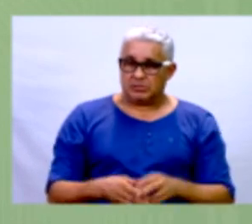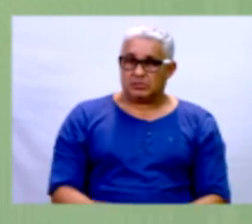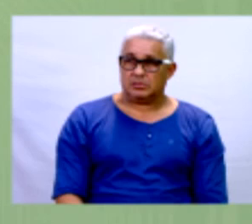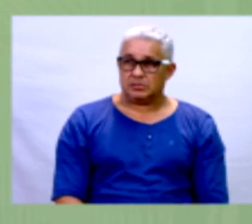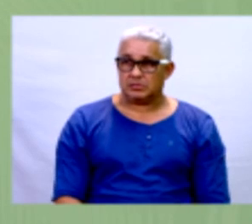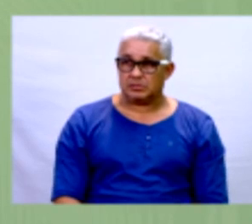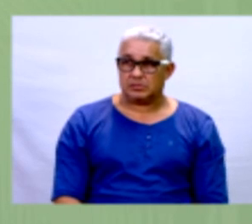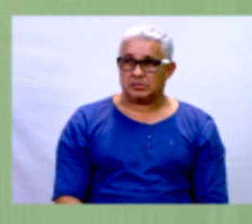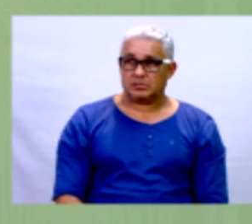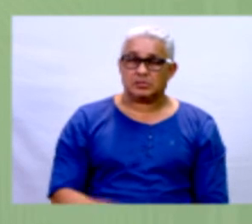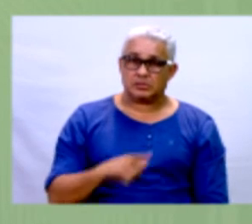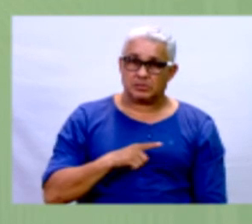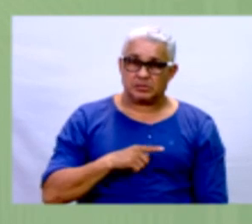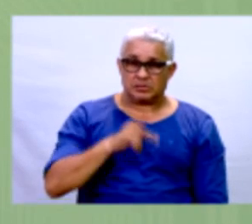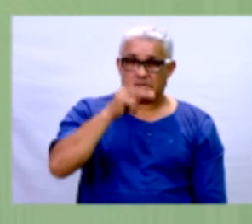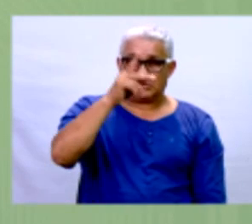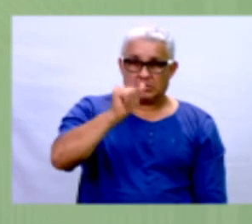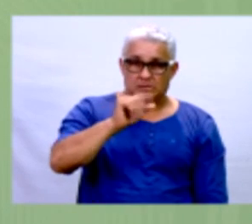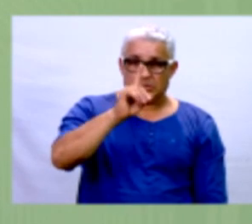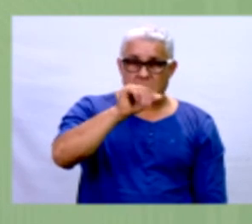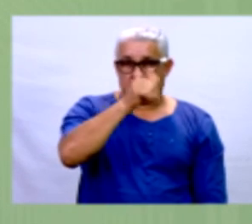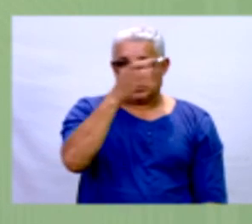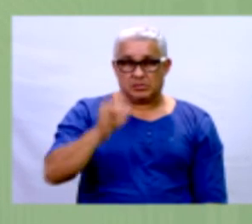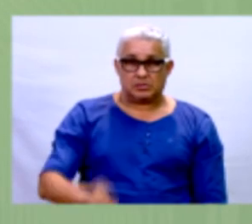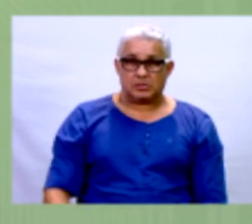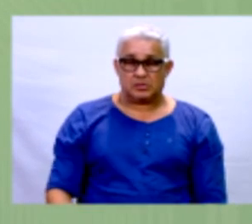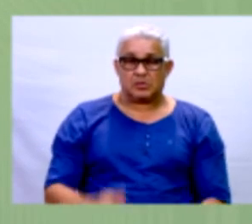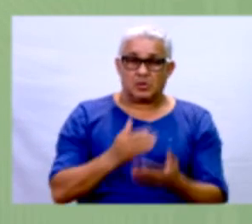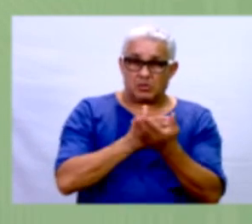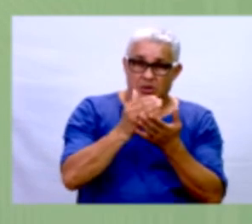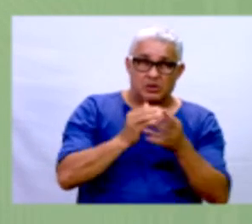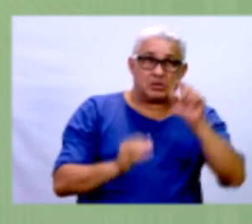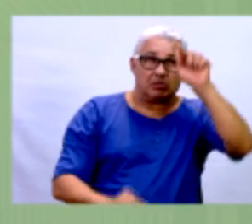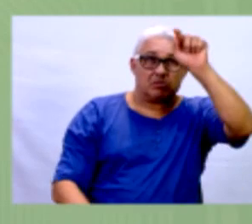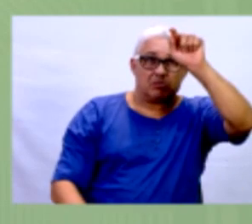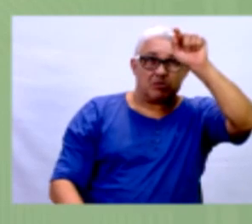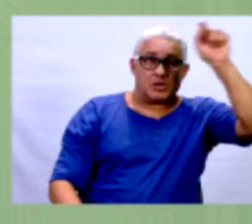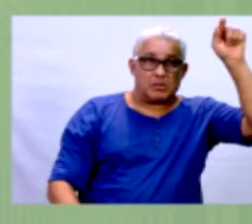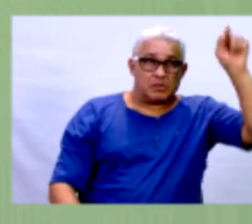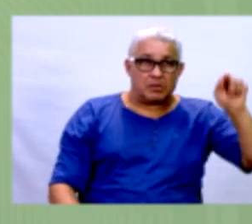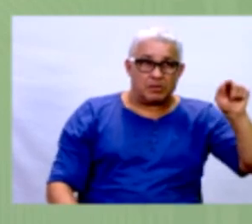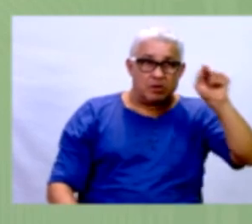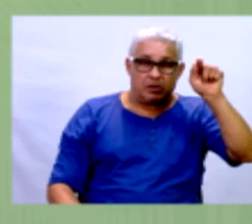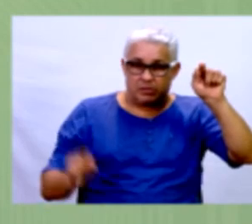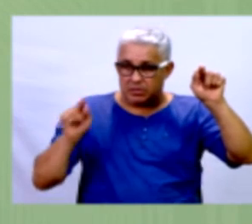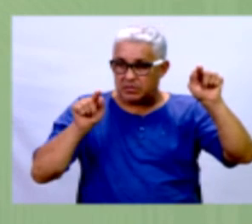Então nós temos esse padrão aqui, ó, iniciando com colchetes, fechando com colchetes.